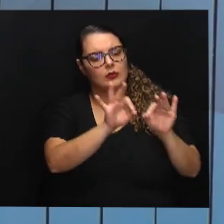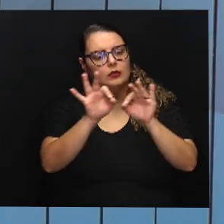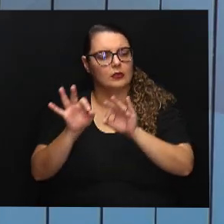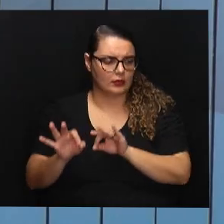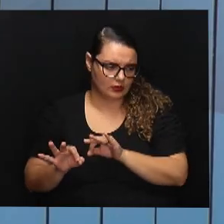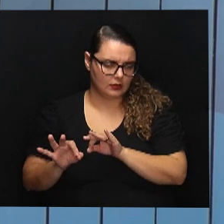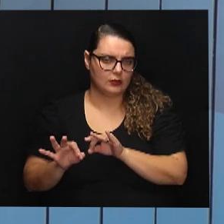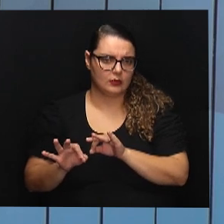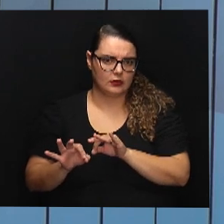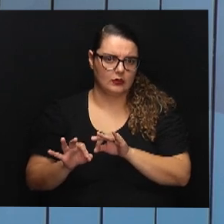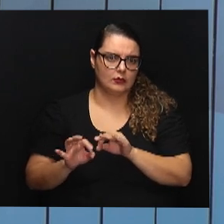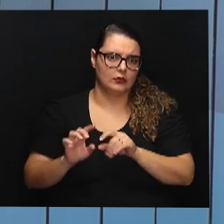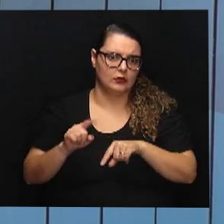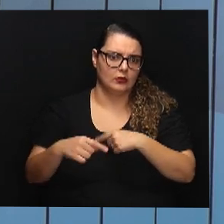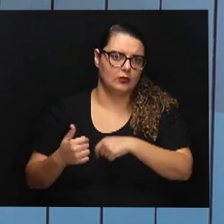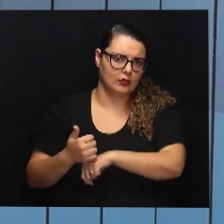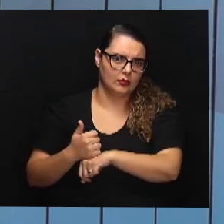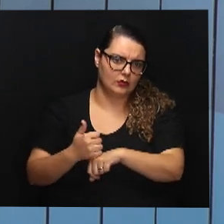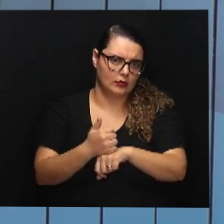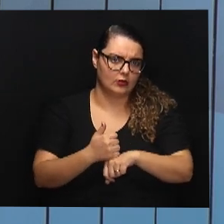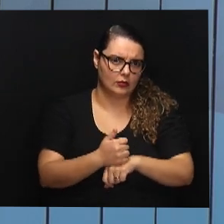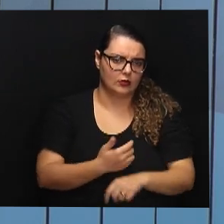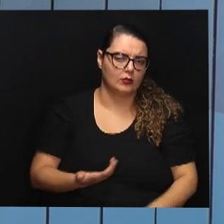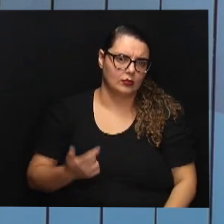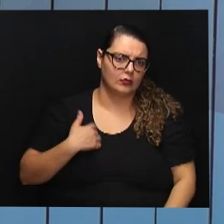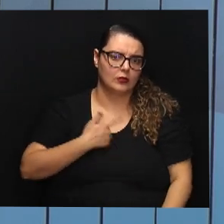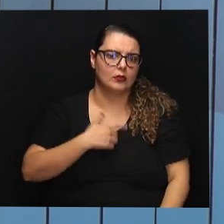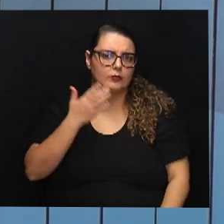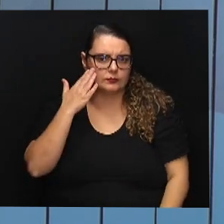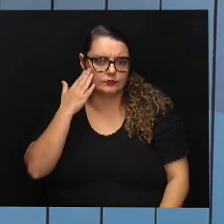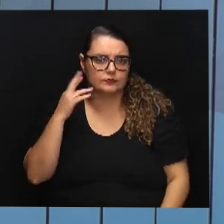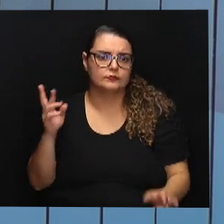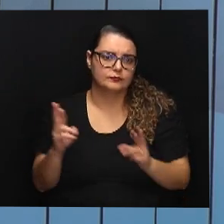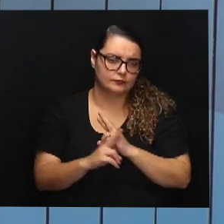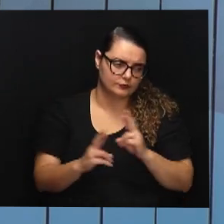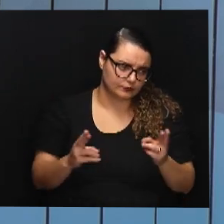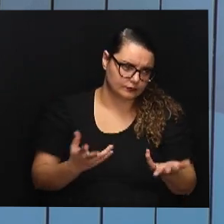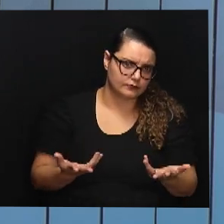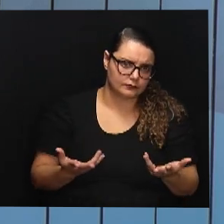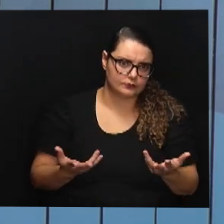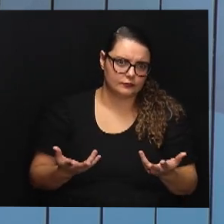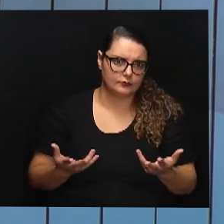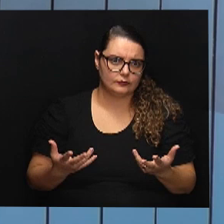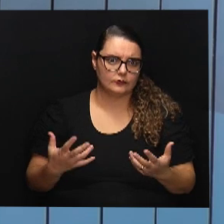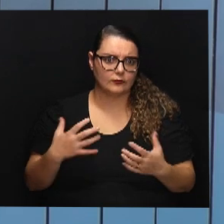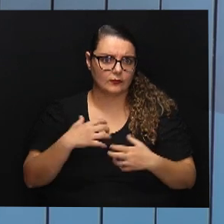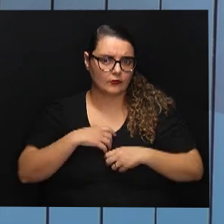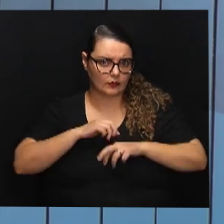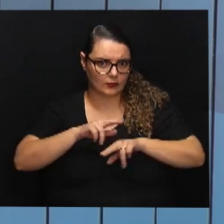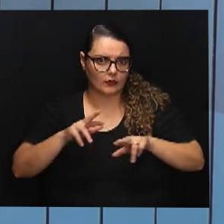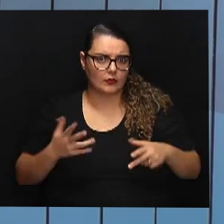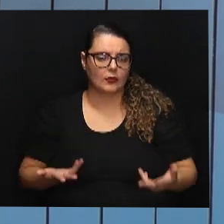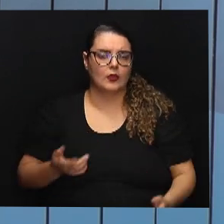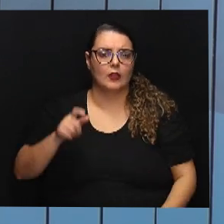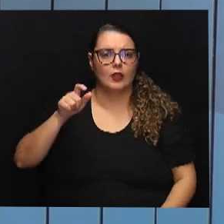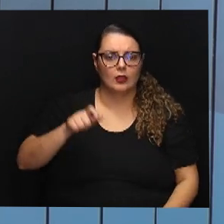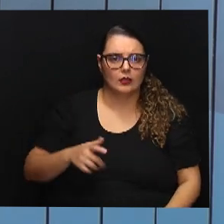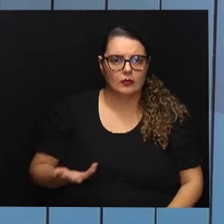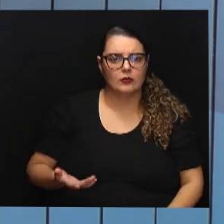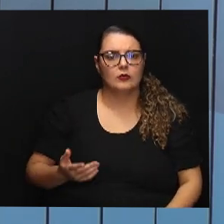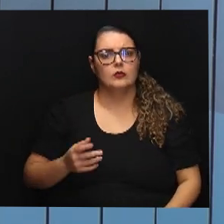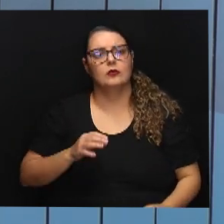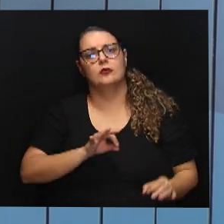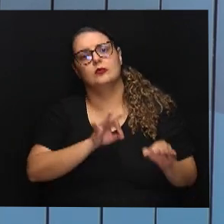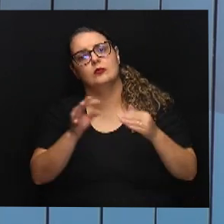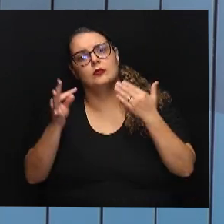o acompanhamento, nesses casos, de outros profissionais? A gente sabe que está relacionado aí muito com a questão emocional.